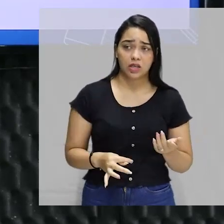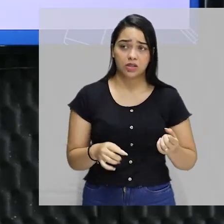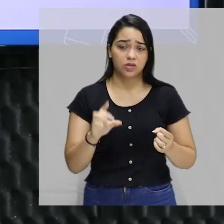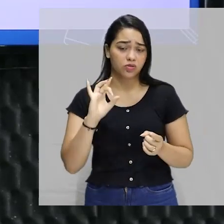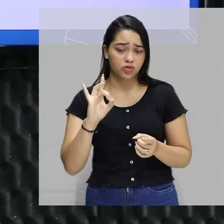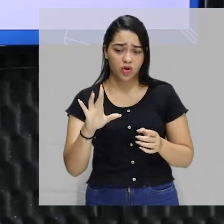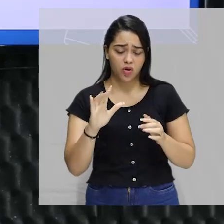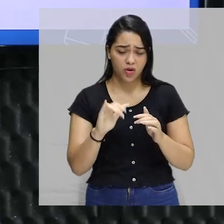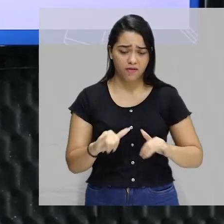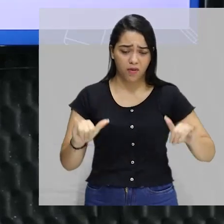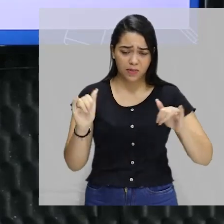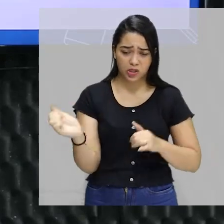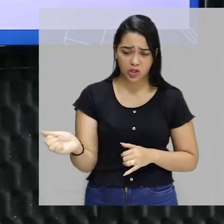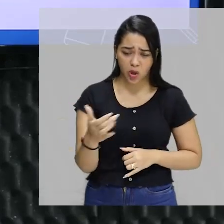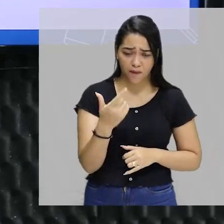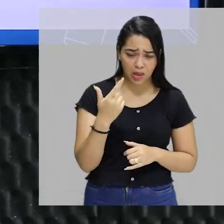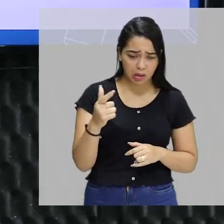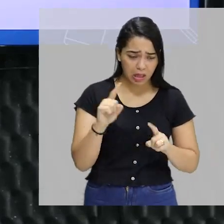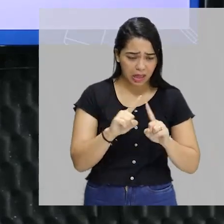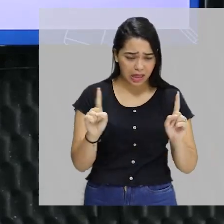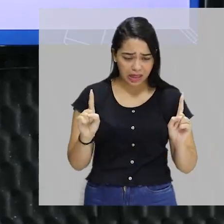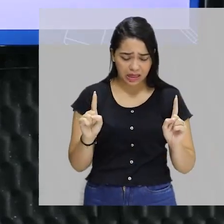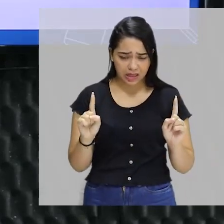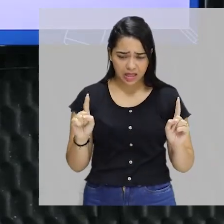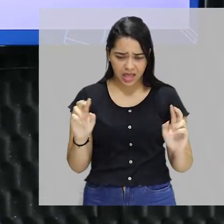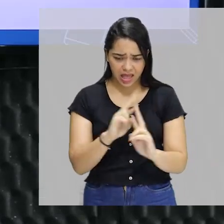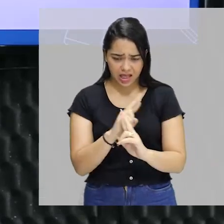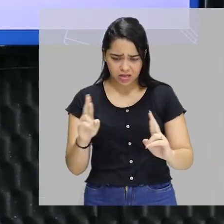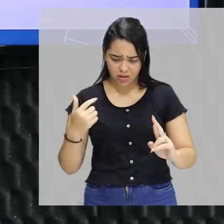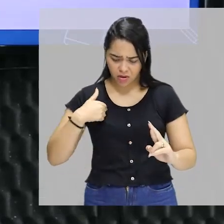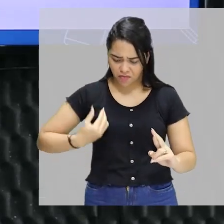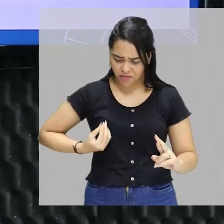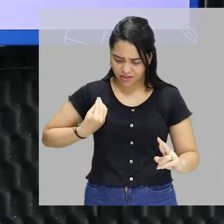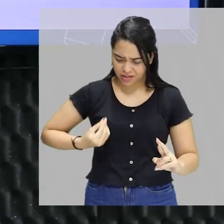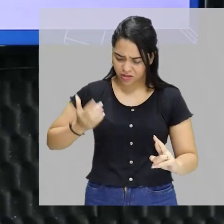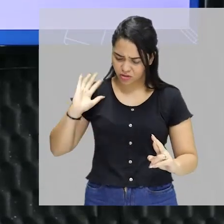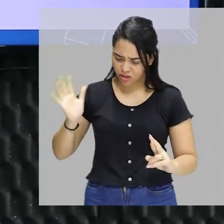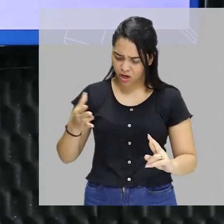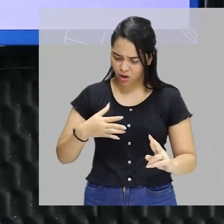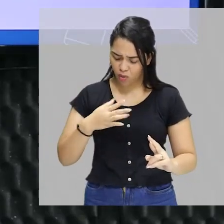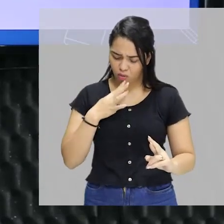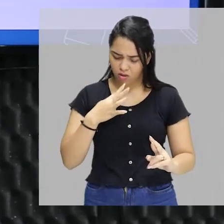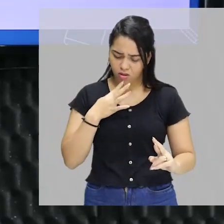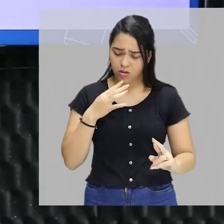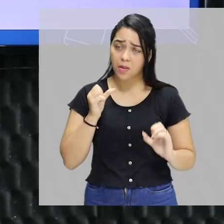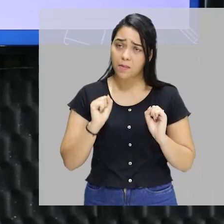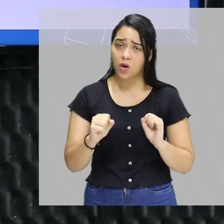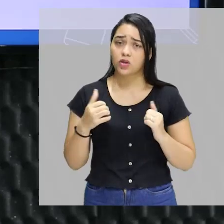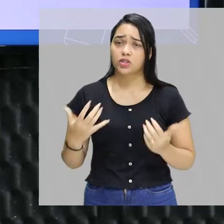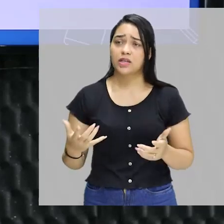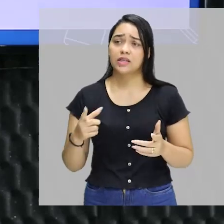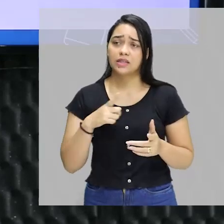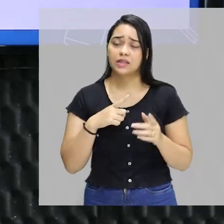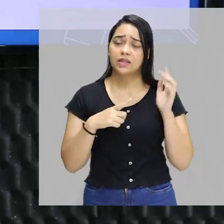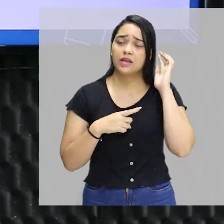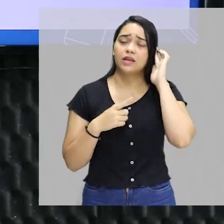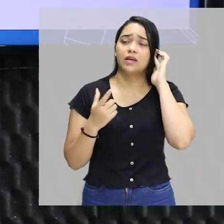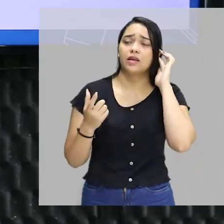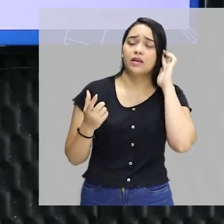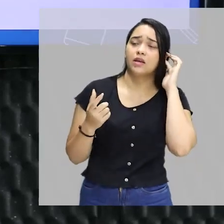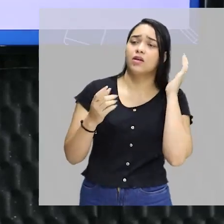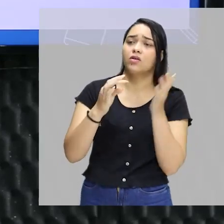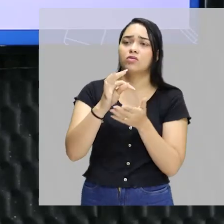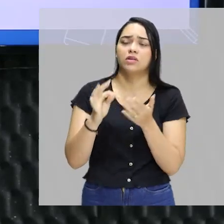são só informações novas, não faz nenhum paralelo com o que eu vivencio, com o que eu já conheço, pode se tornar também um